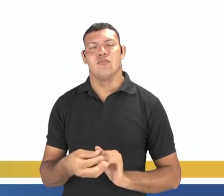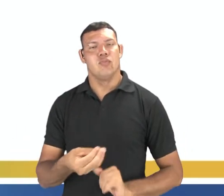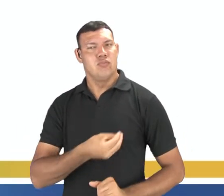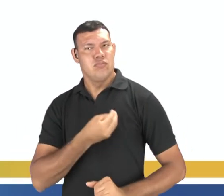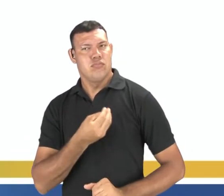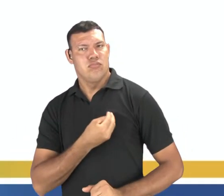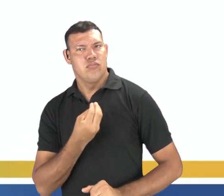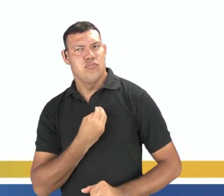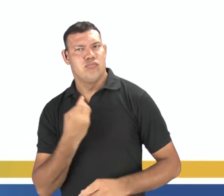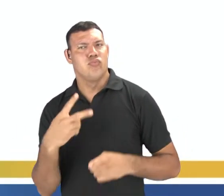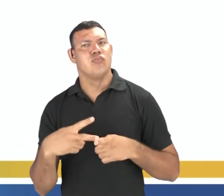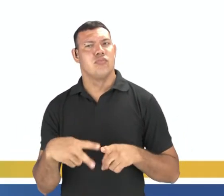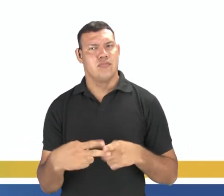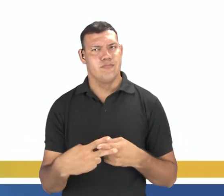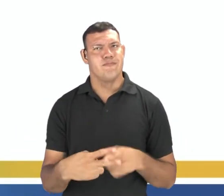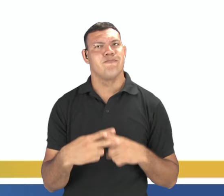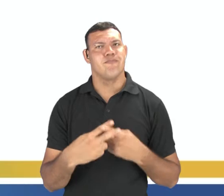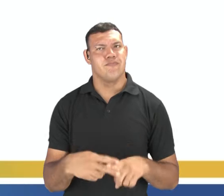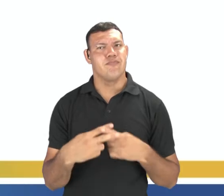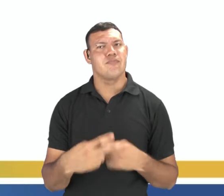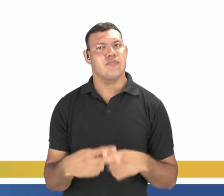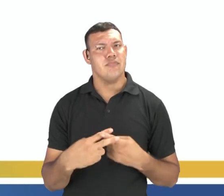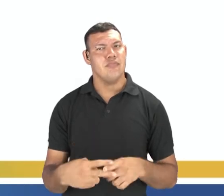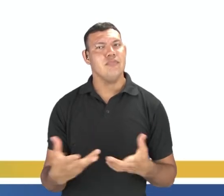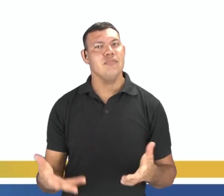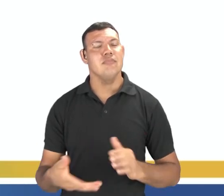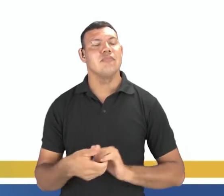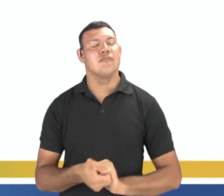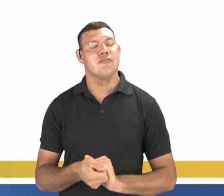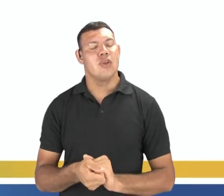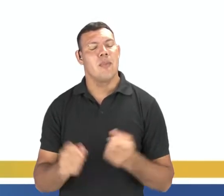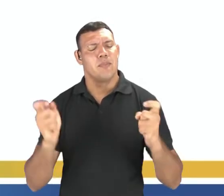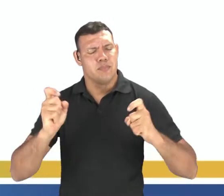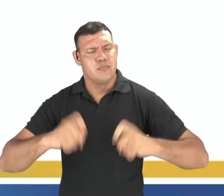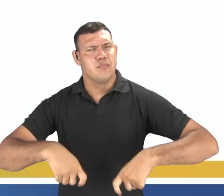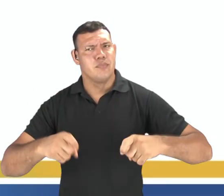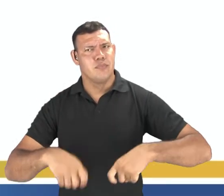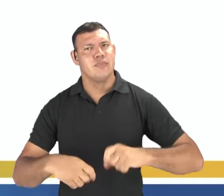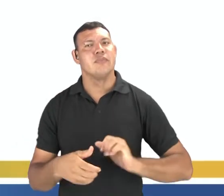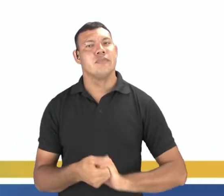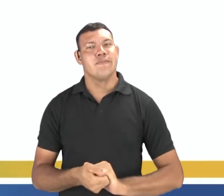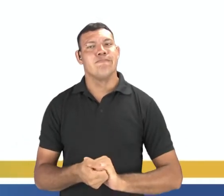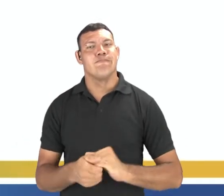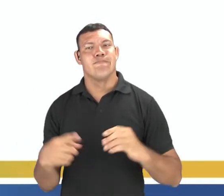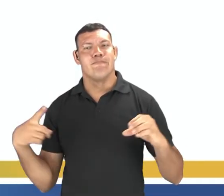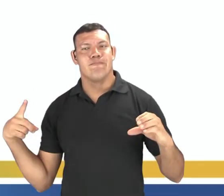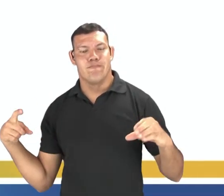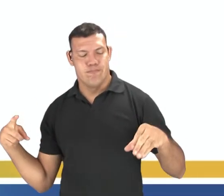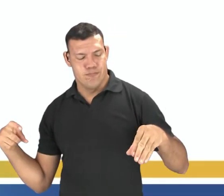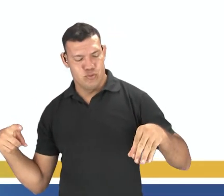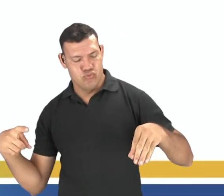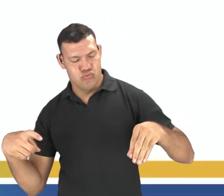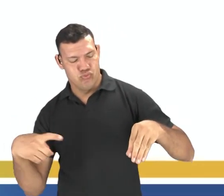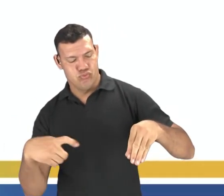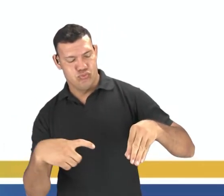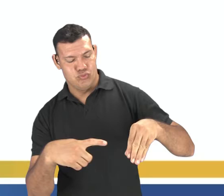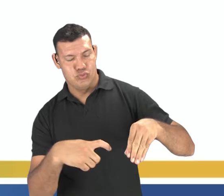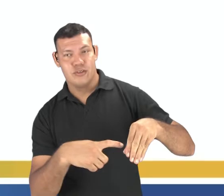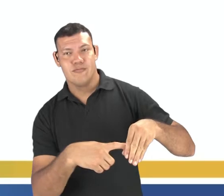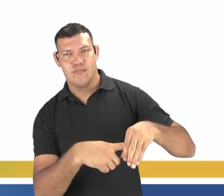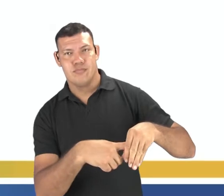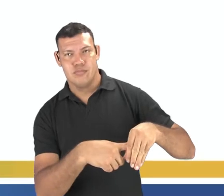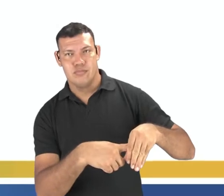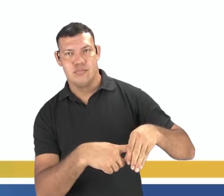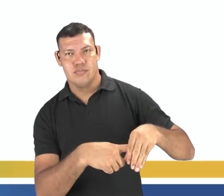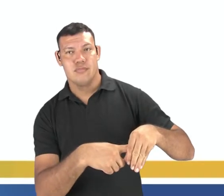vida. Os órgãos externos desse sistema, eles permitem a entrada do esperma do organismo, além de